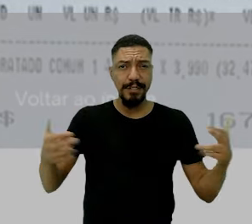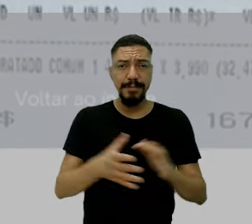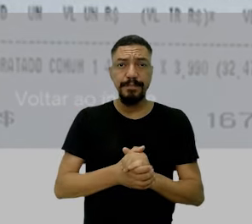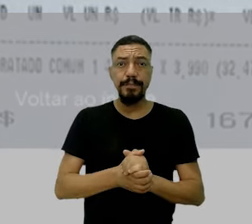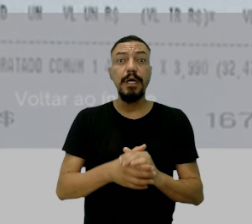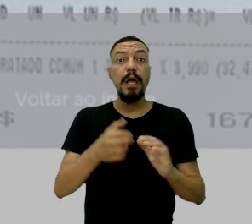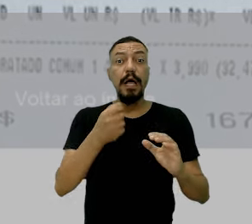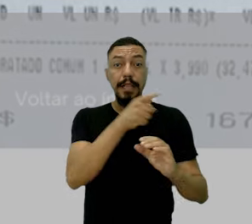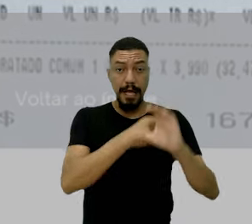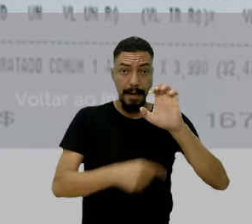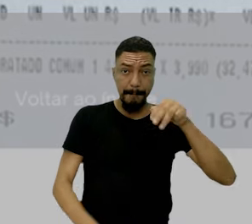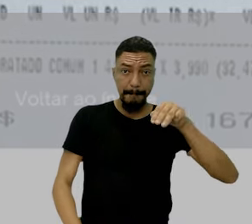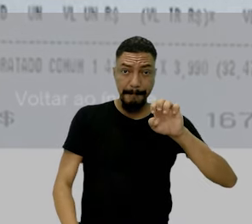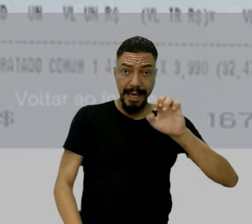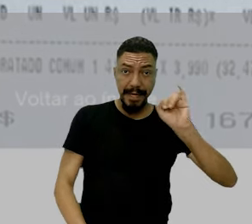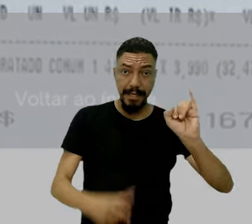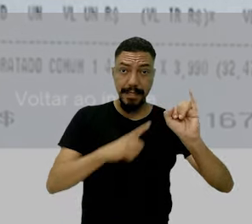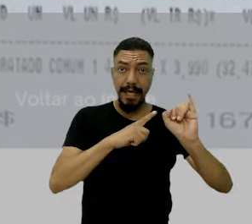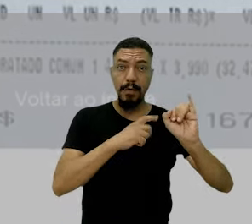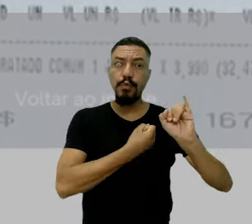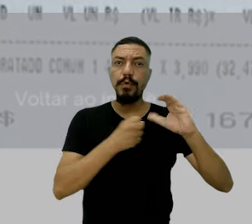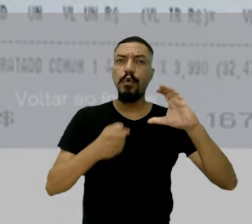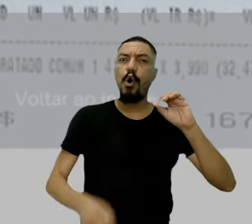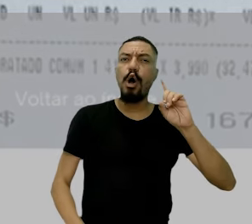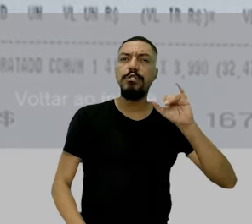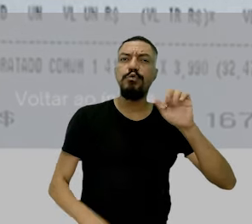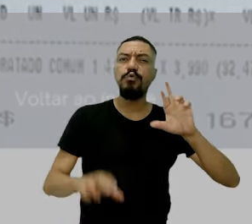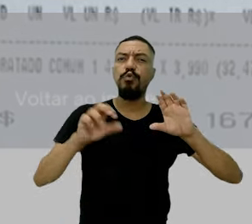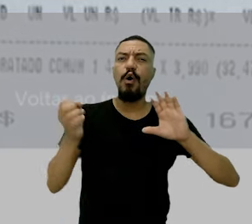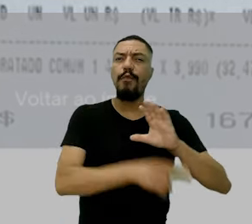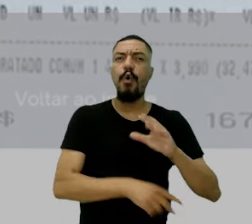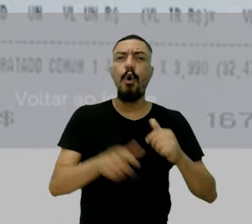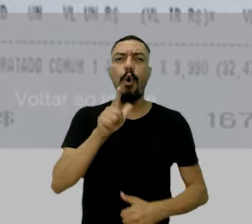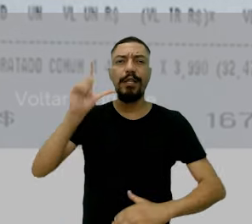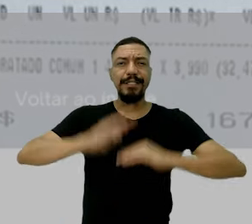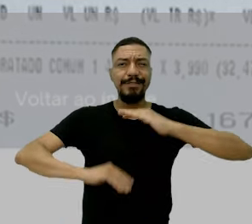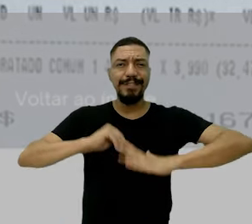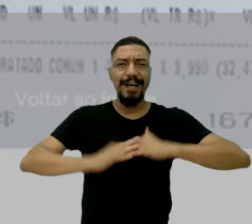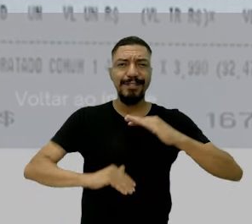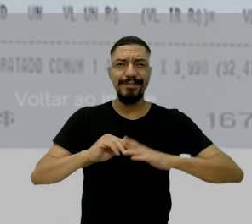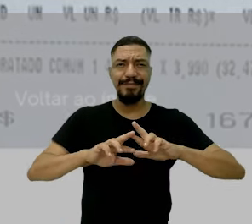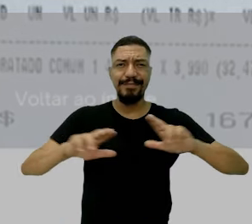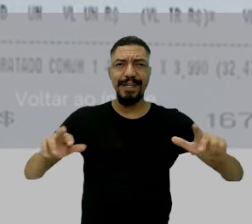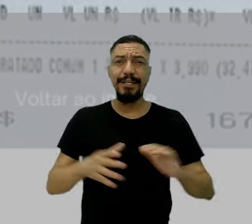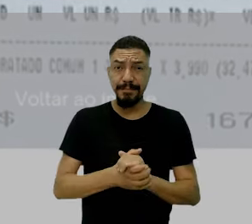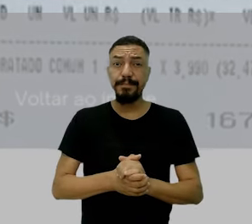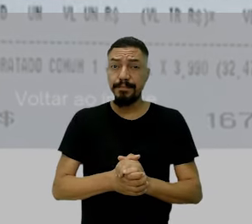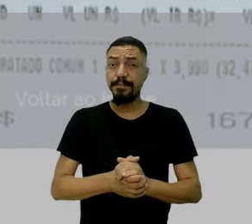coisa maravilhosa que é outras atividades. Adorei esse código, ele resolve. Mas, assim, também não dá para